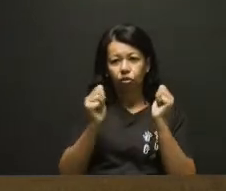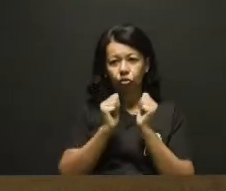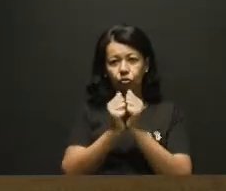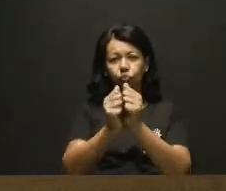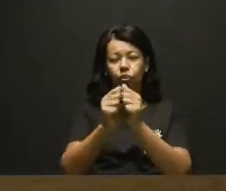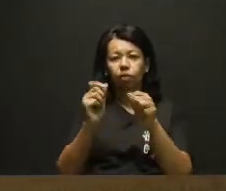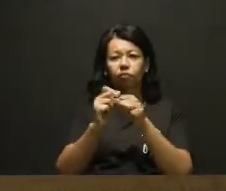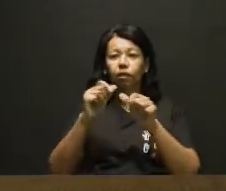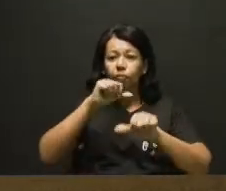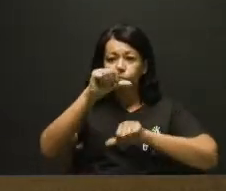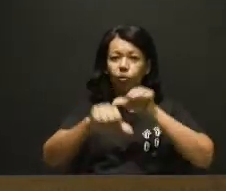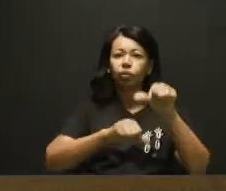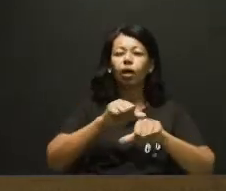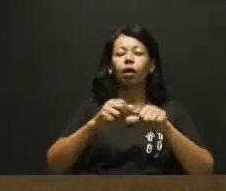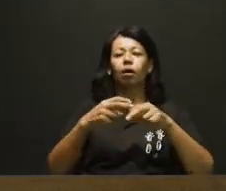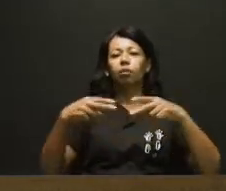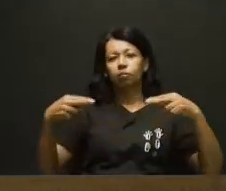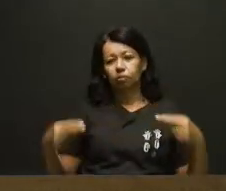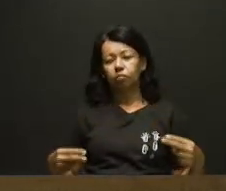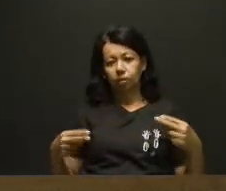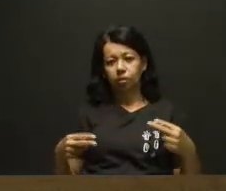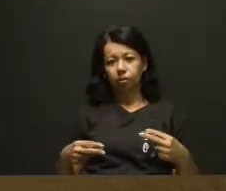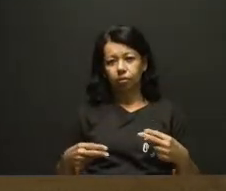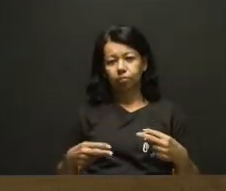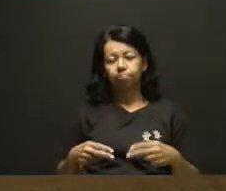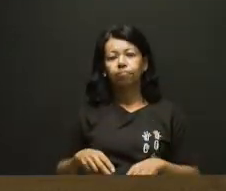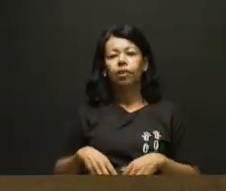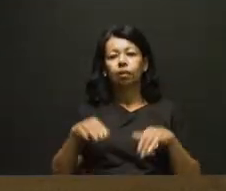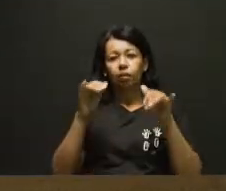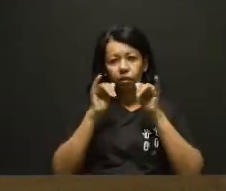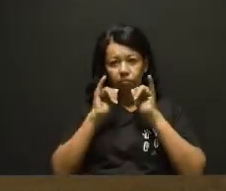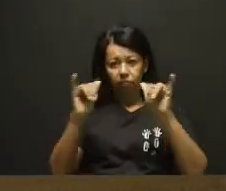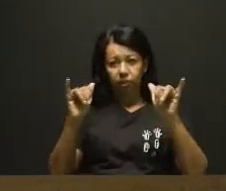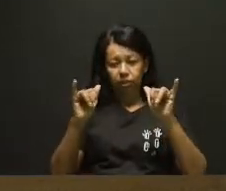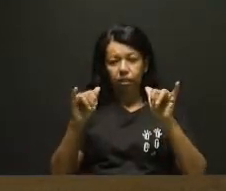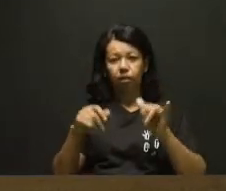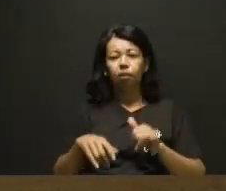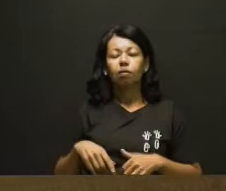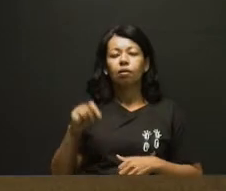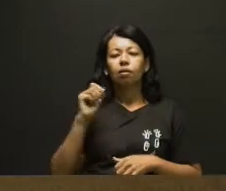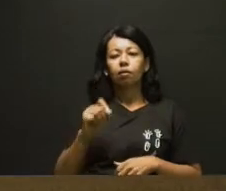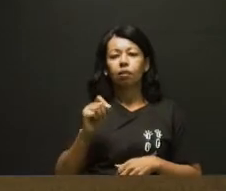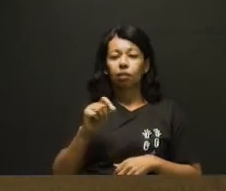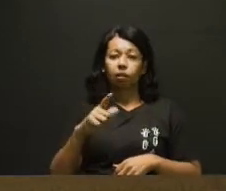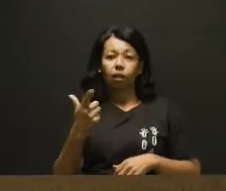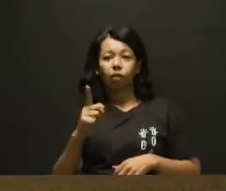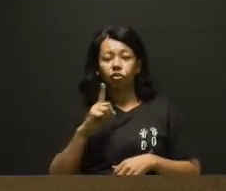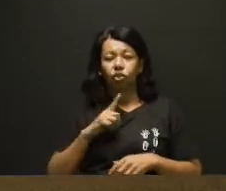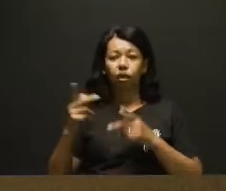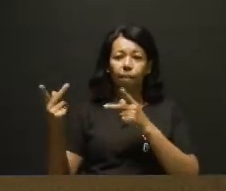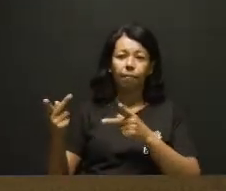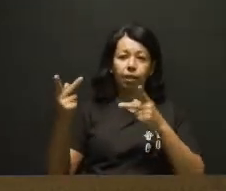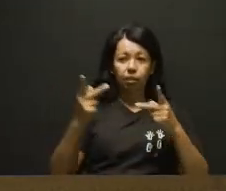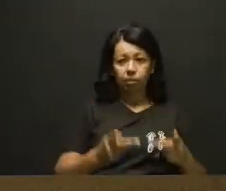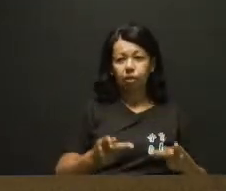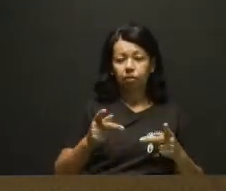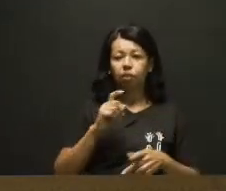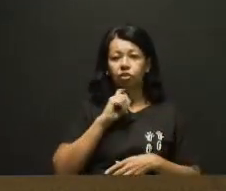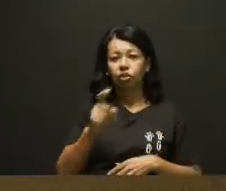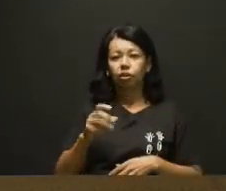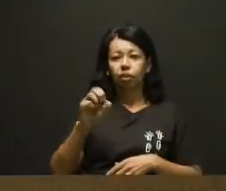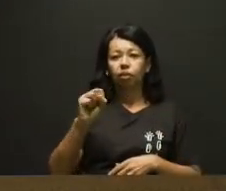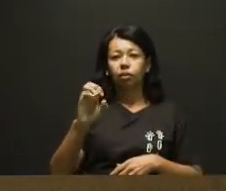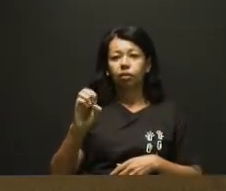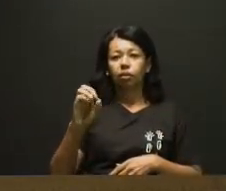mudar esse aspecto acho que é eu postei aí eu vou terminar eu postei que não tinha presença de ninguém na